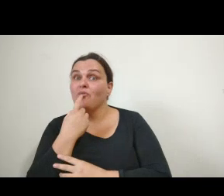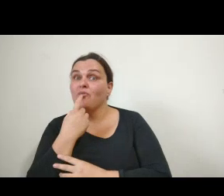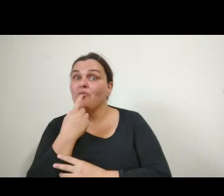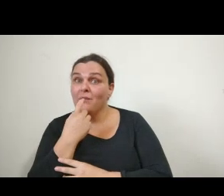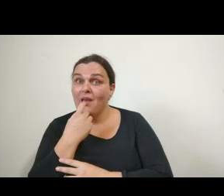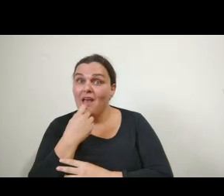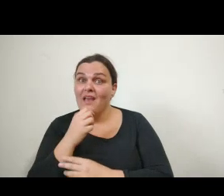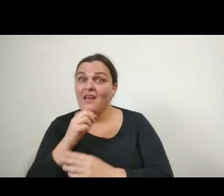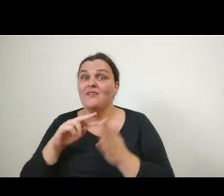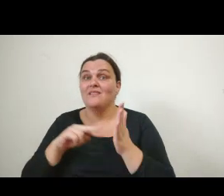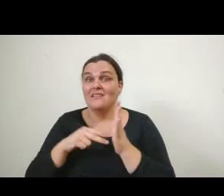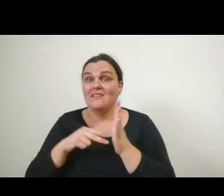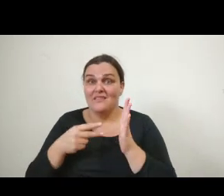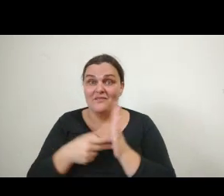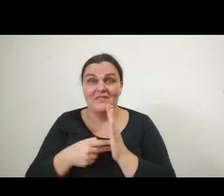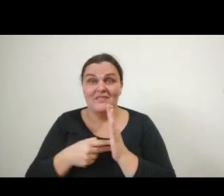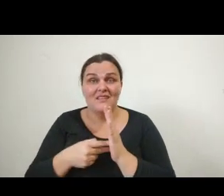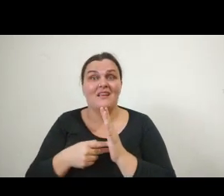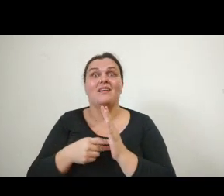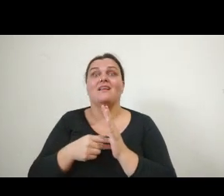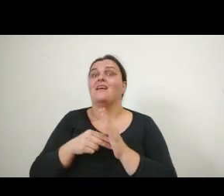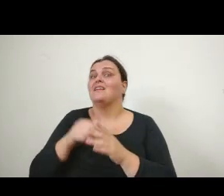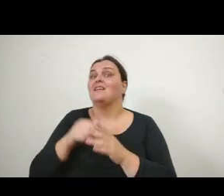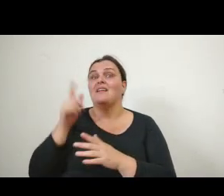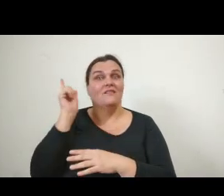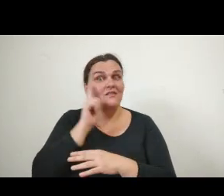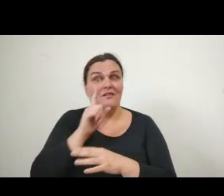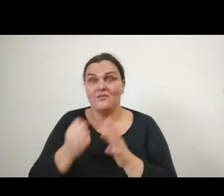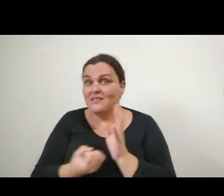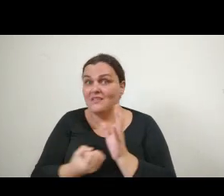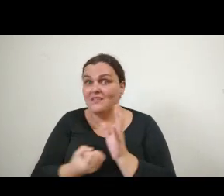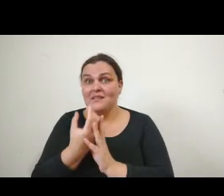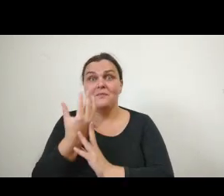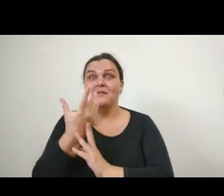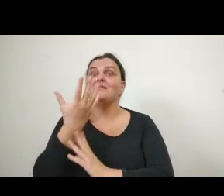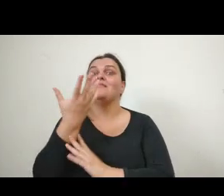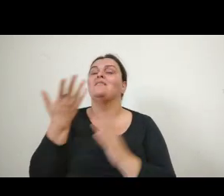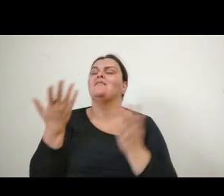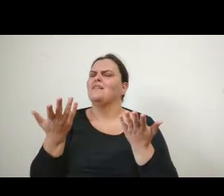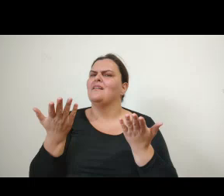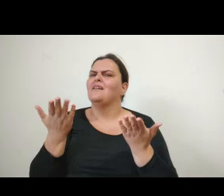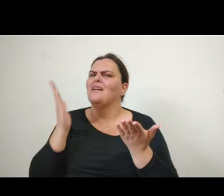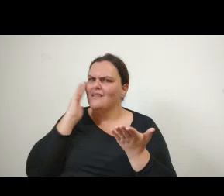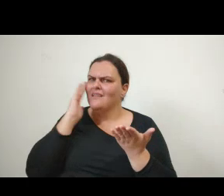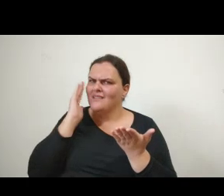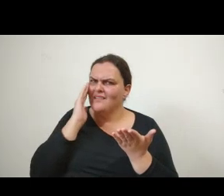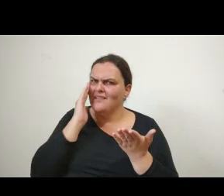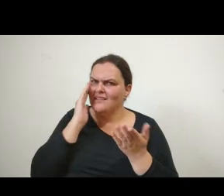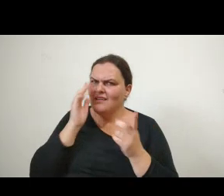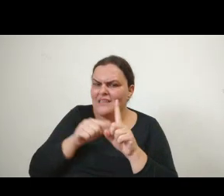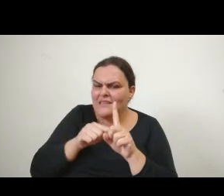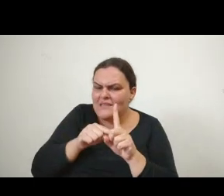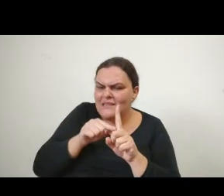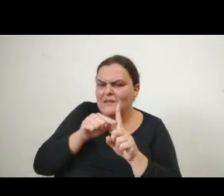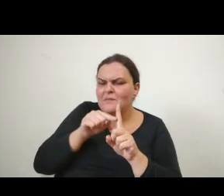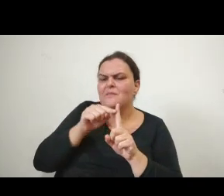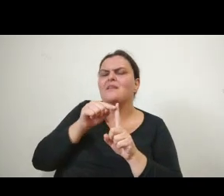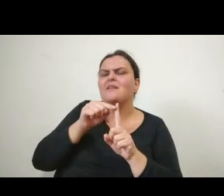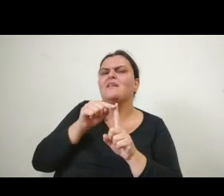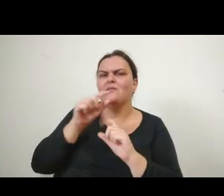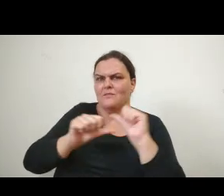desfavoráveis, né? E observa-se claramente, né, que com o aumento da temperatura pode haver uma